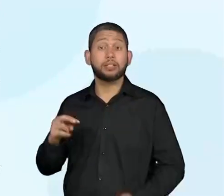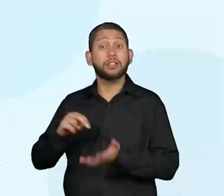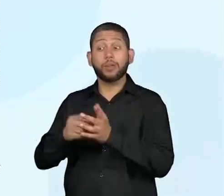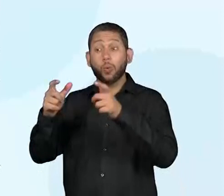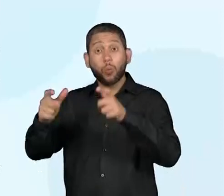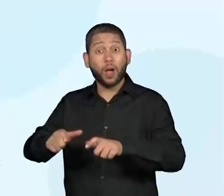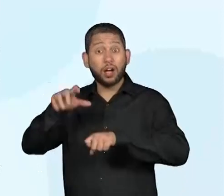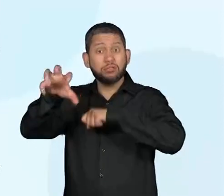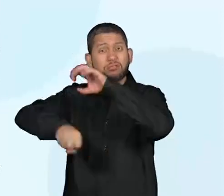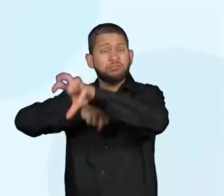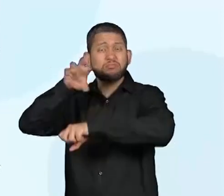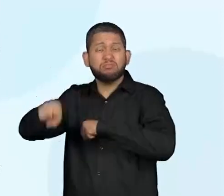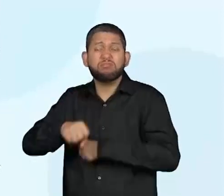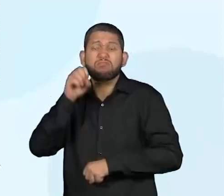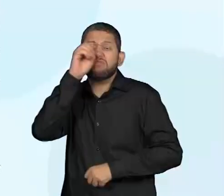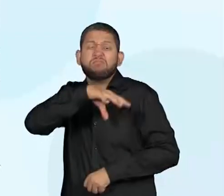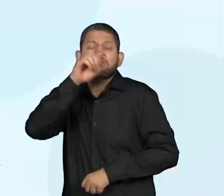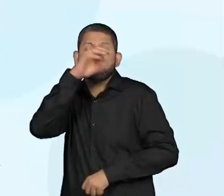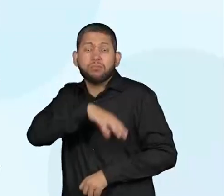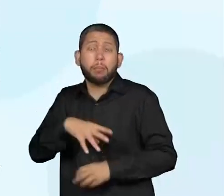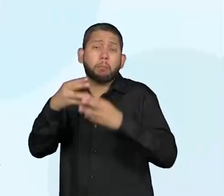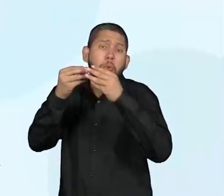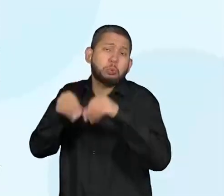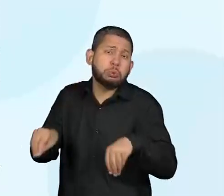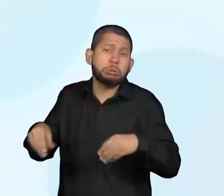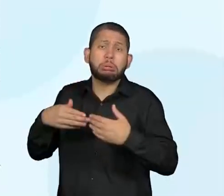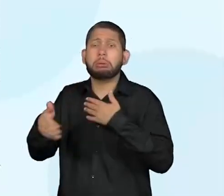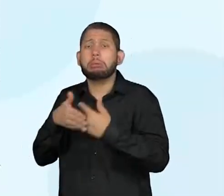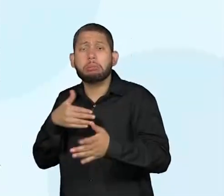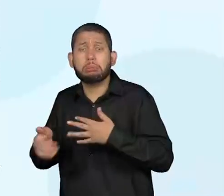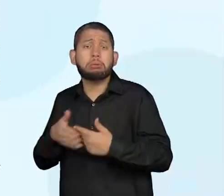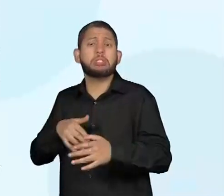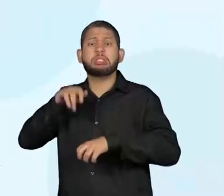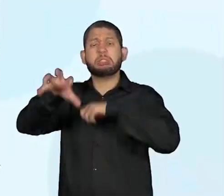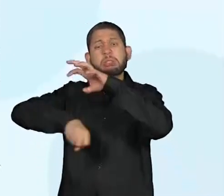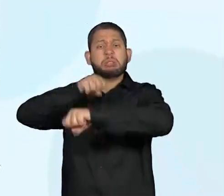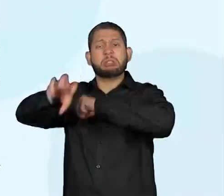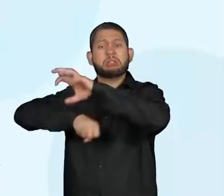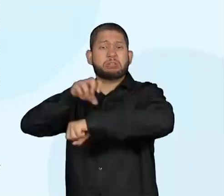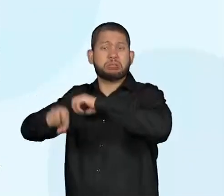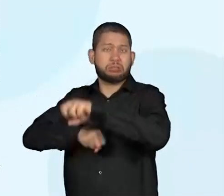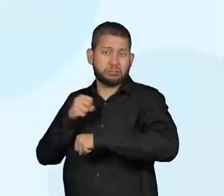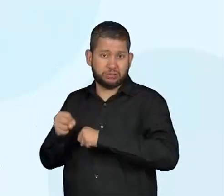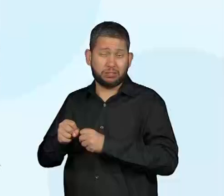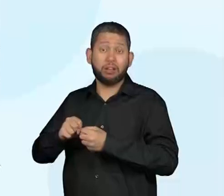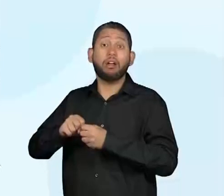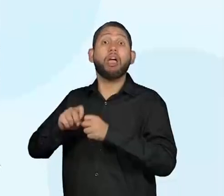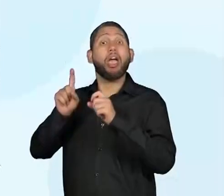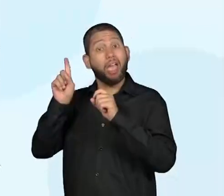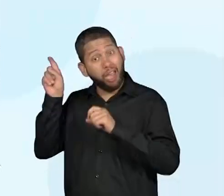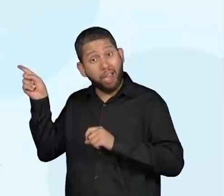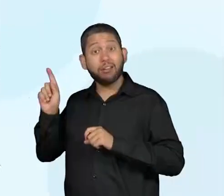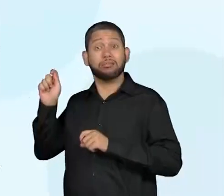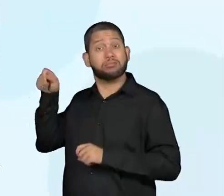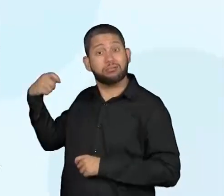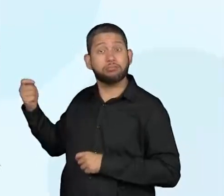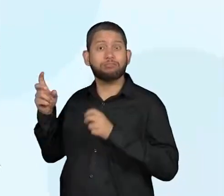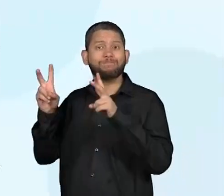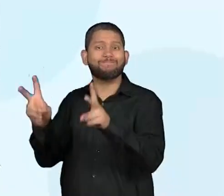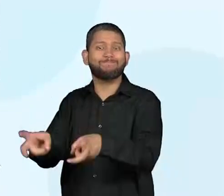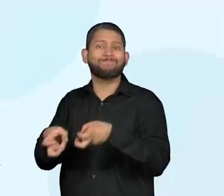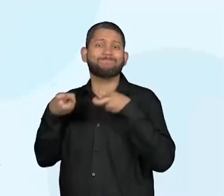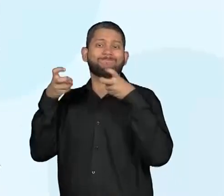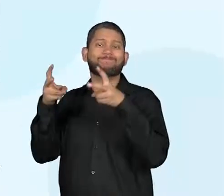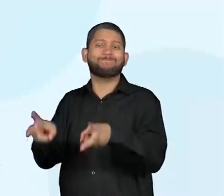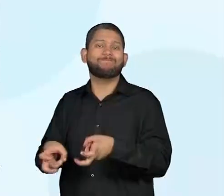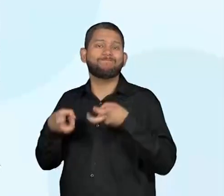local sem se preocupar se elas se reconstituirão. E em determinado momento, esta riqueza deixa